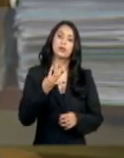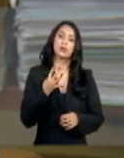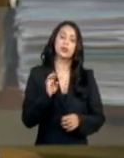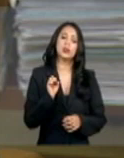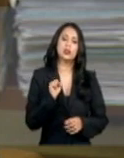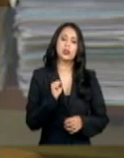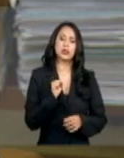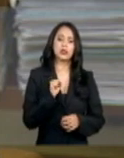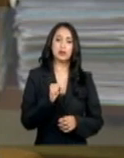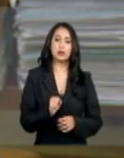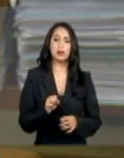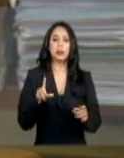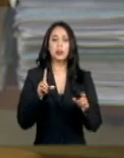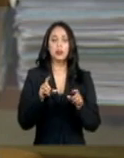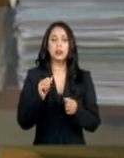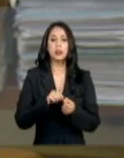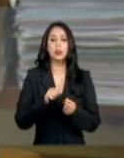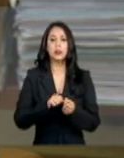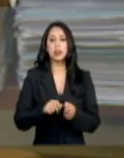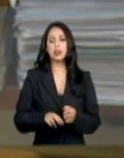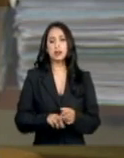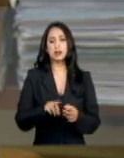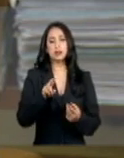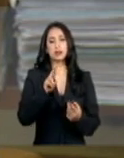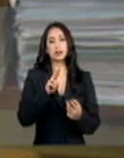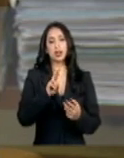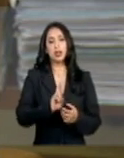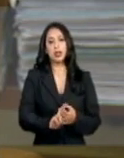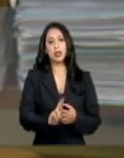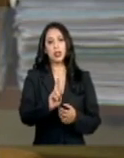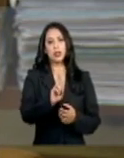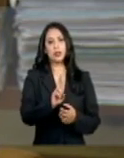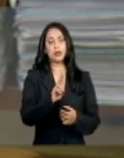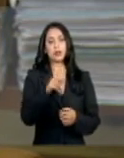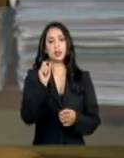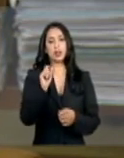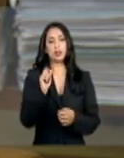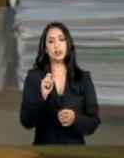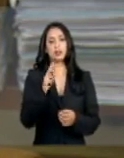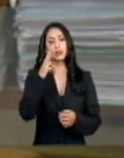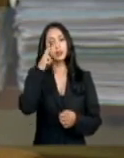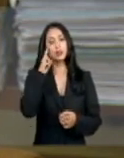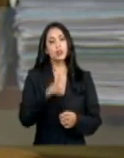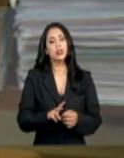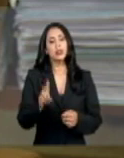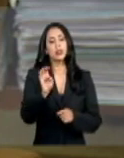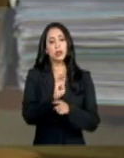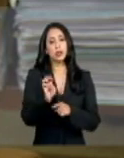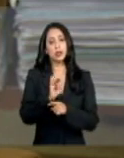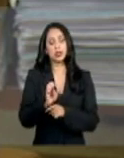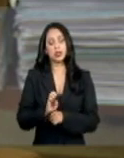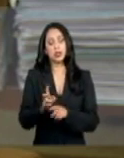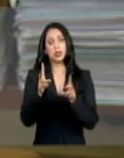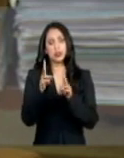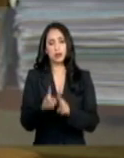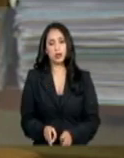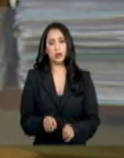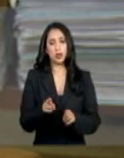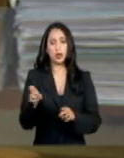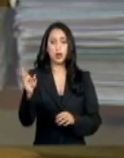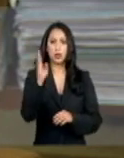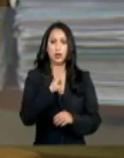faz referência e da necessidade de que o estado que os estados nacionais como o brasil que subscreveu